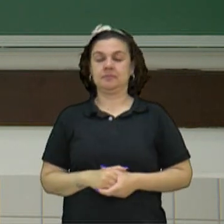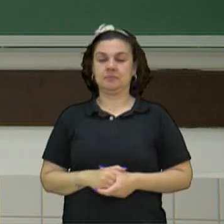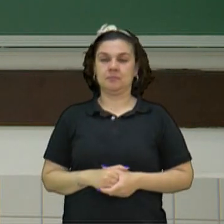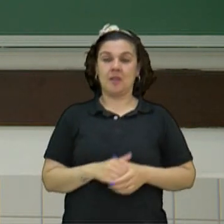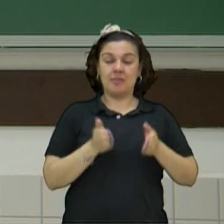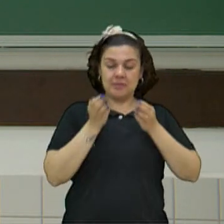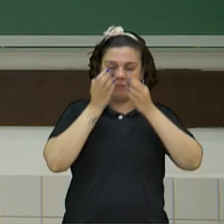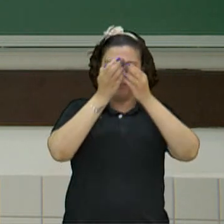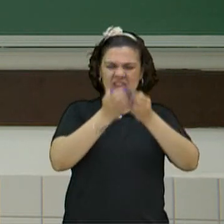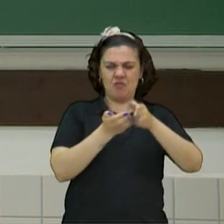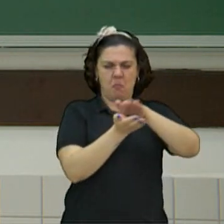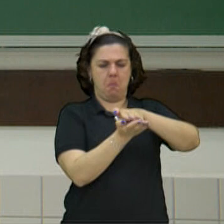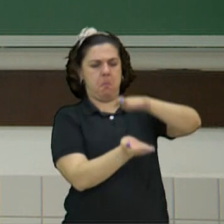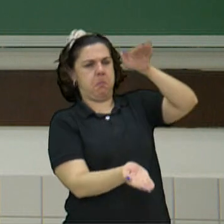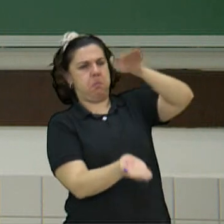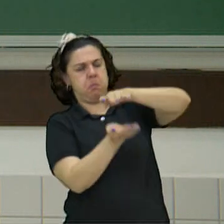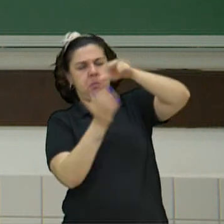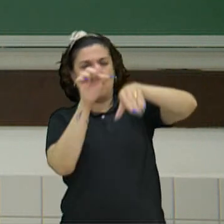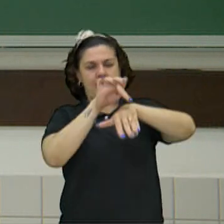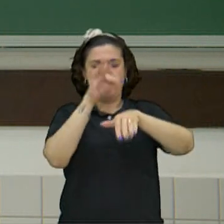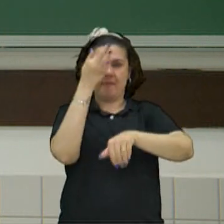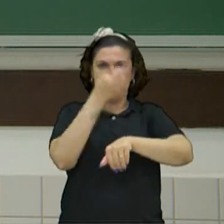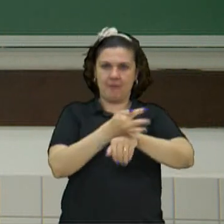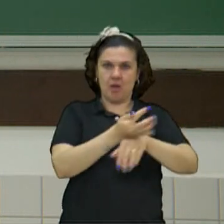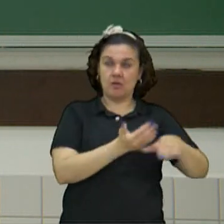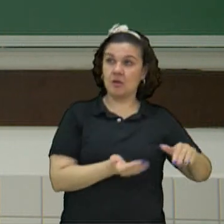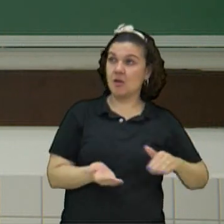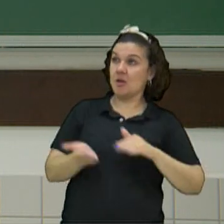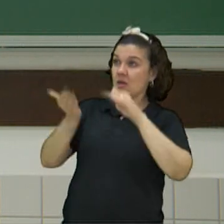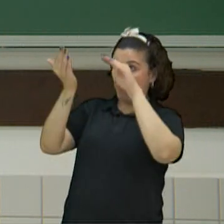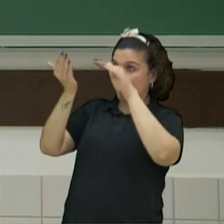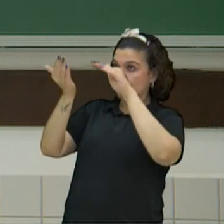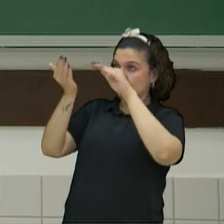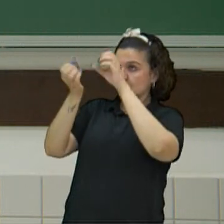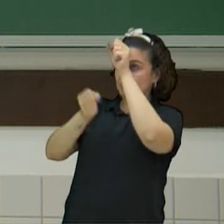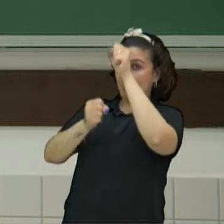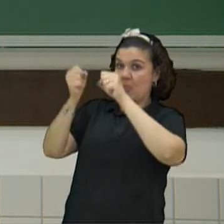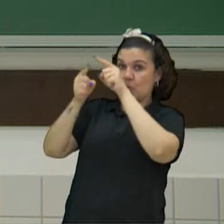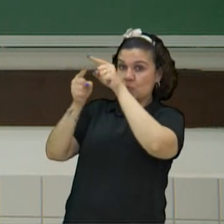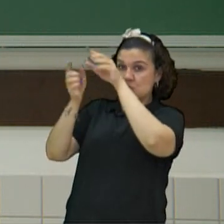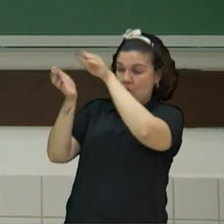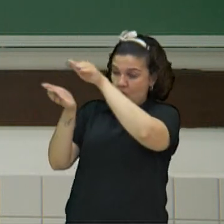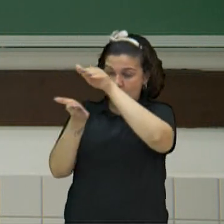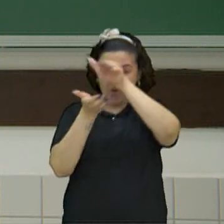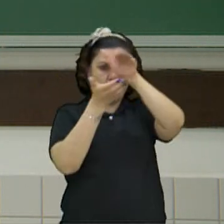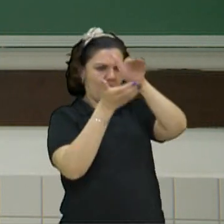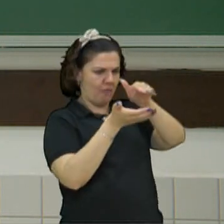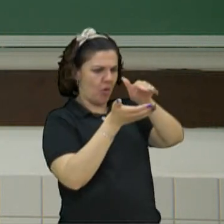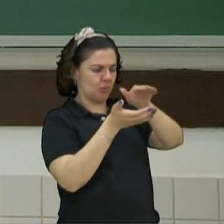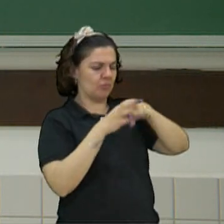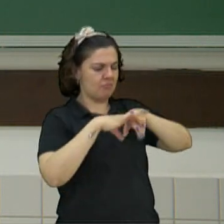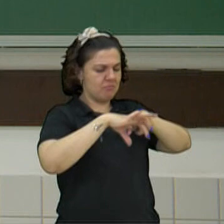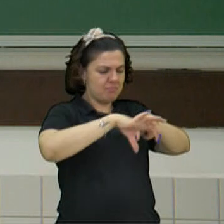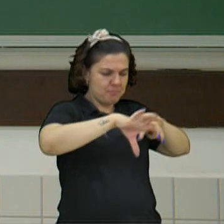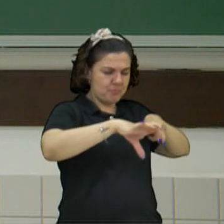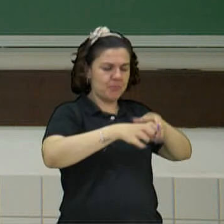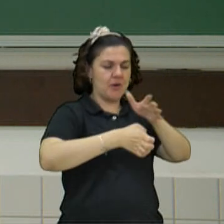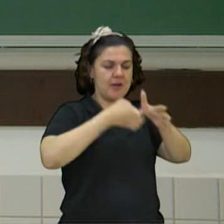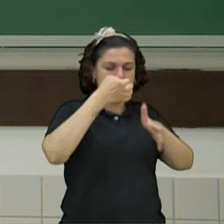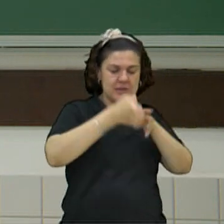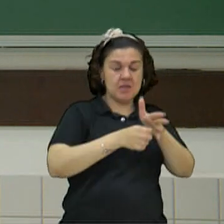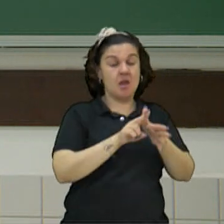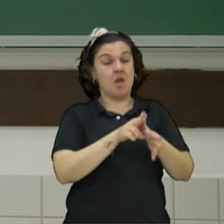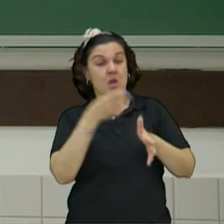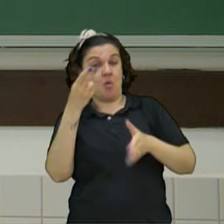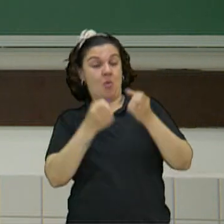enche navios e navios de ferro, leva para a China e nos devolve trilho, nos devolve um carro ou uma armação